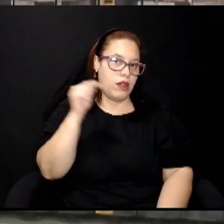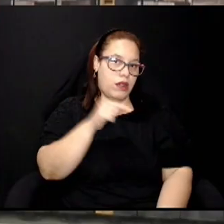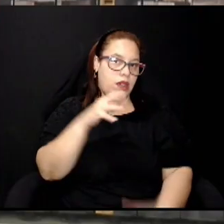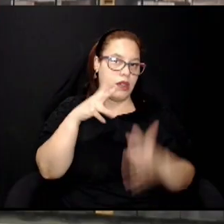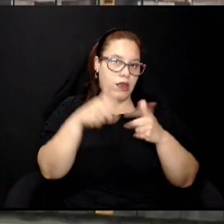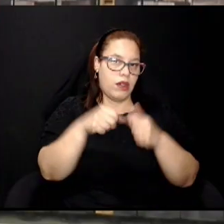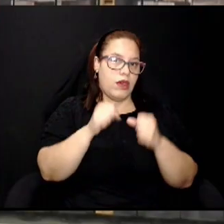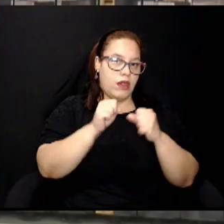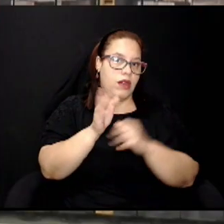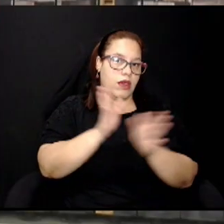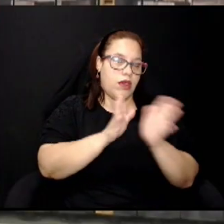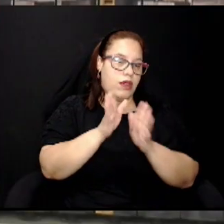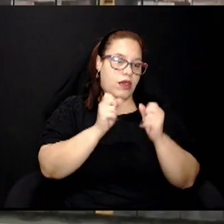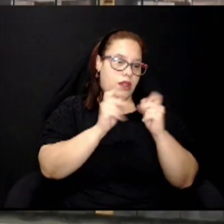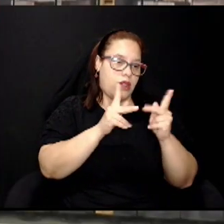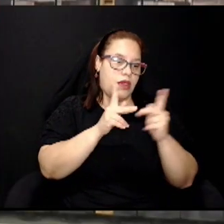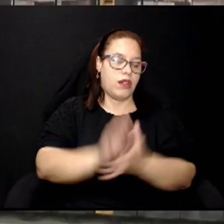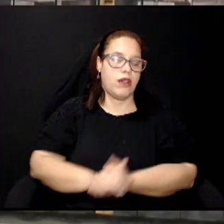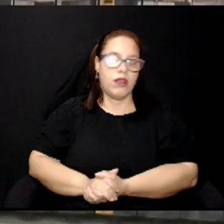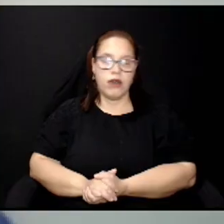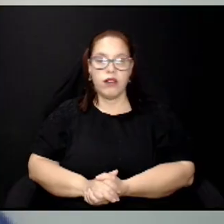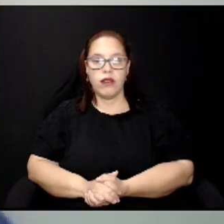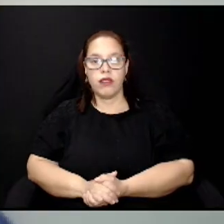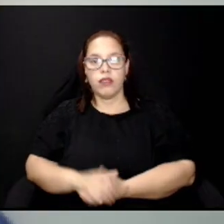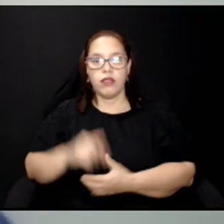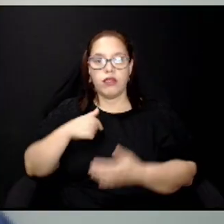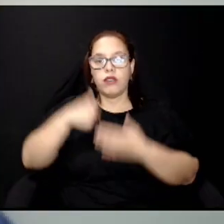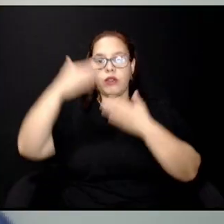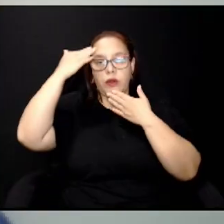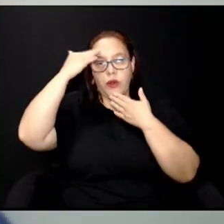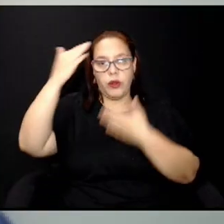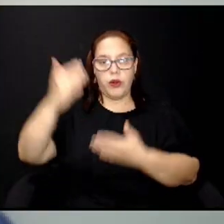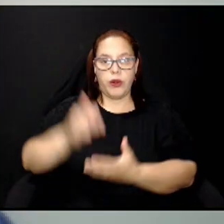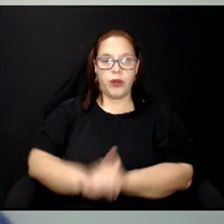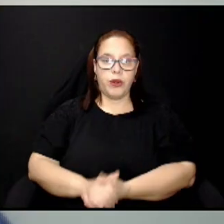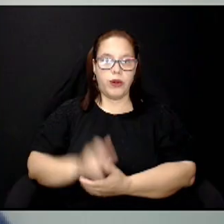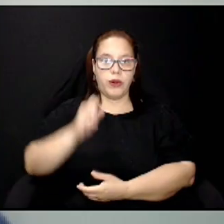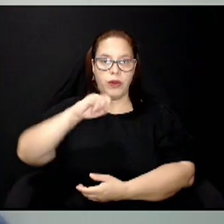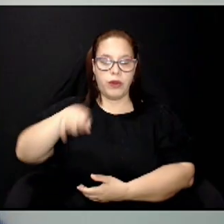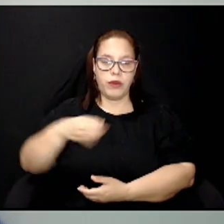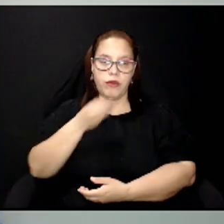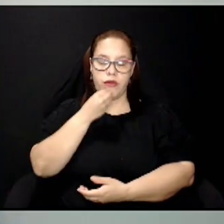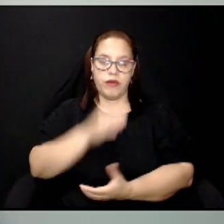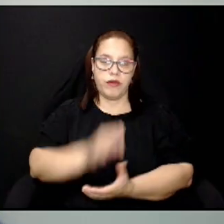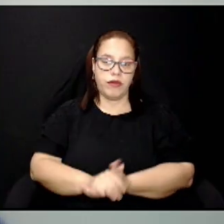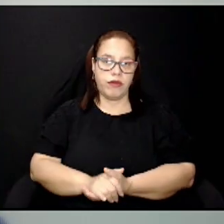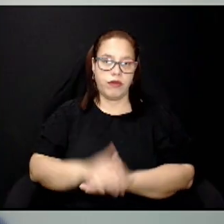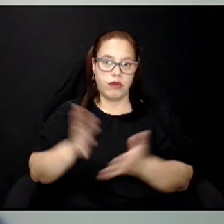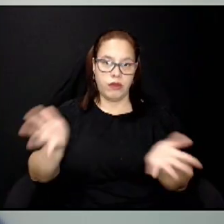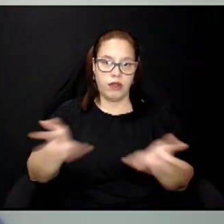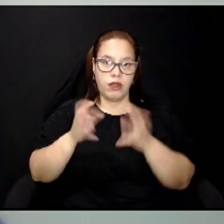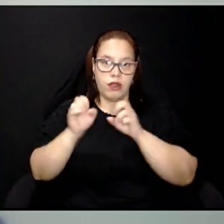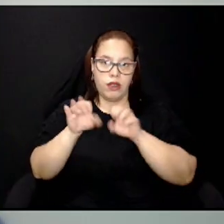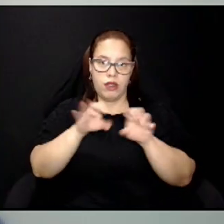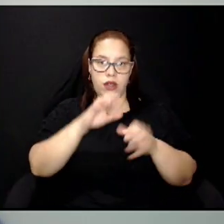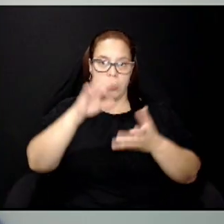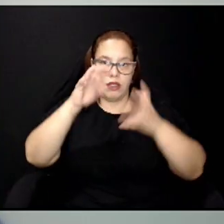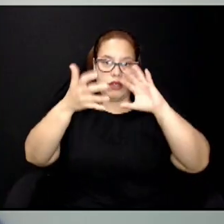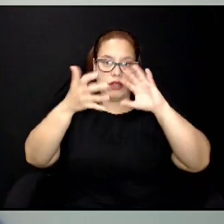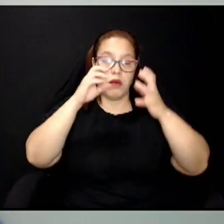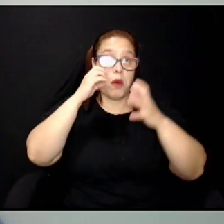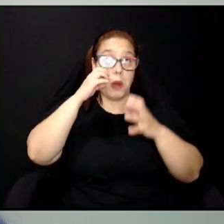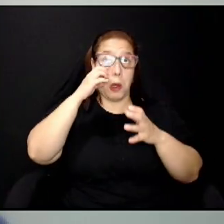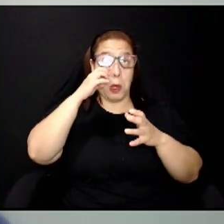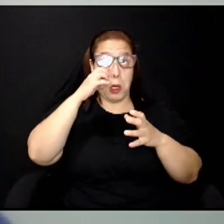acessar. Eu que agradeço a oportunidade de promover a educação climática aqui para todos e